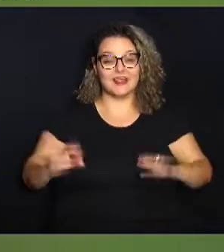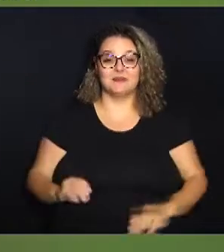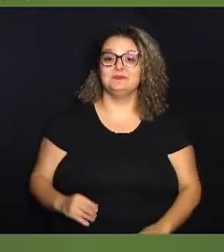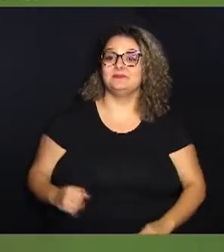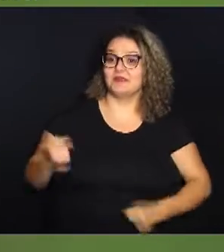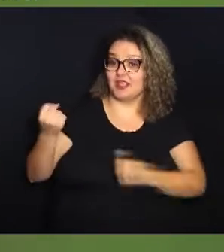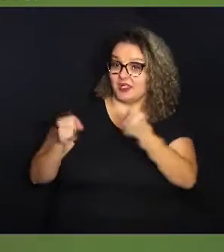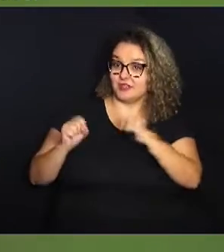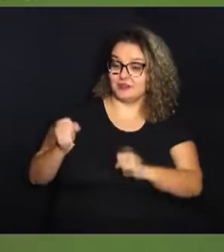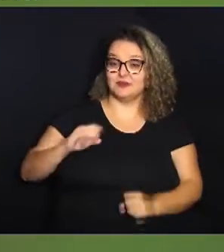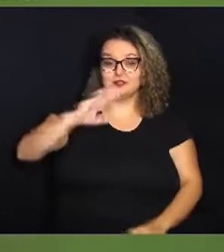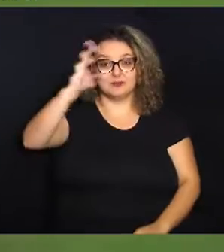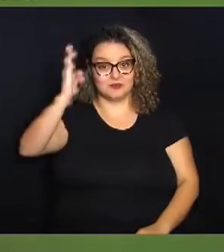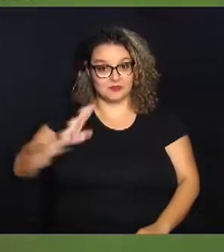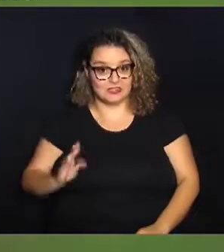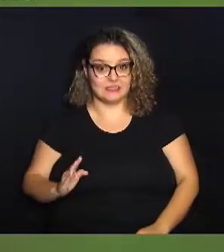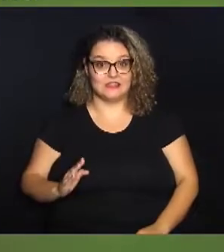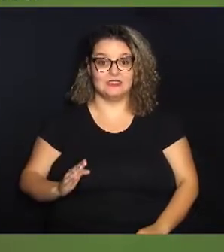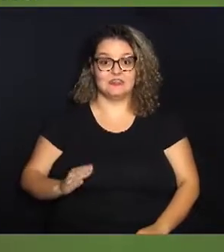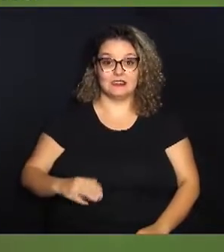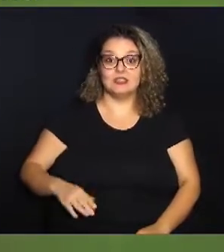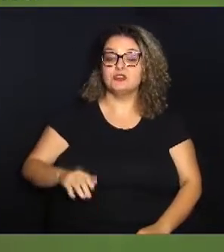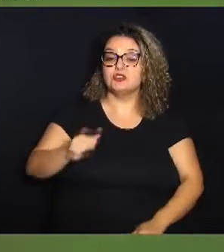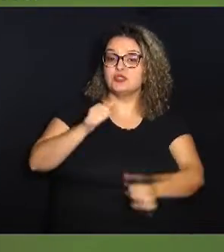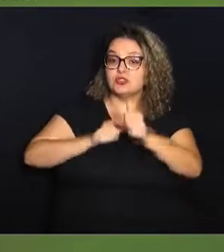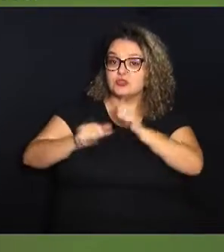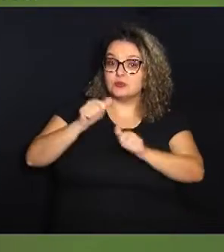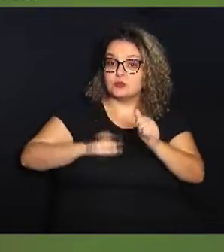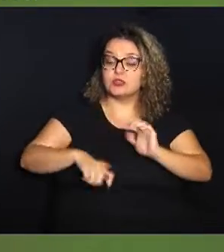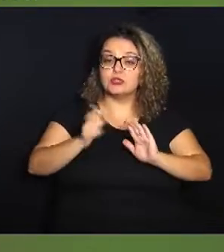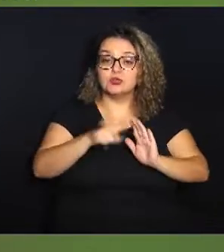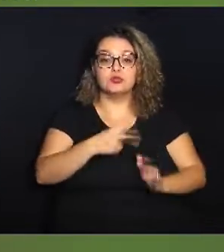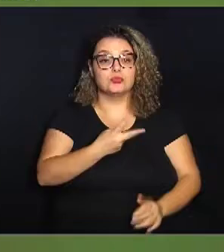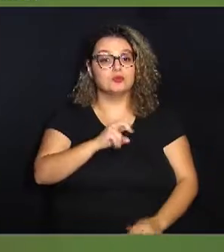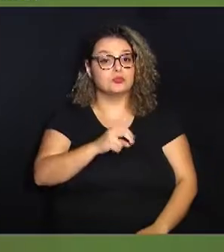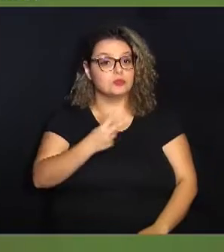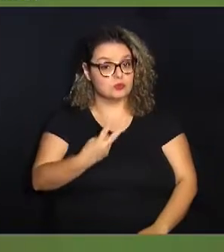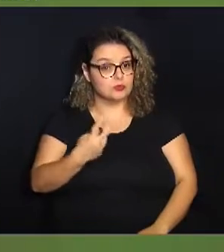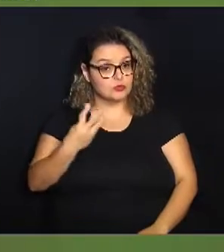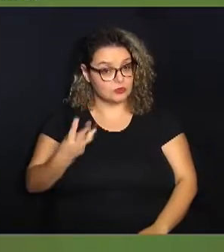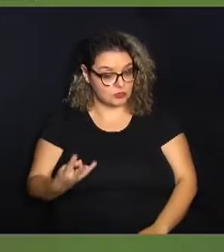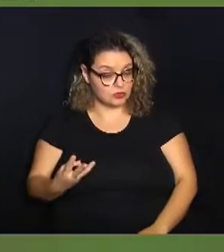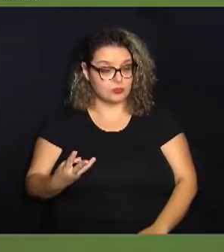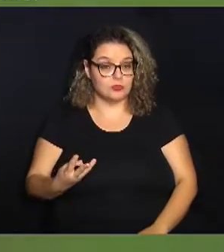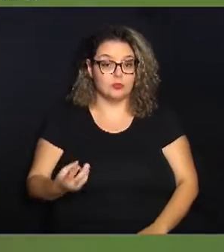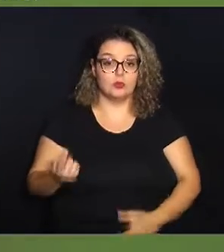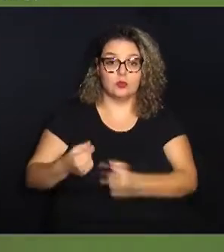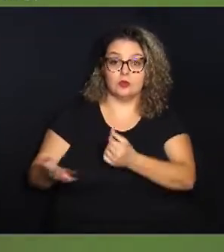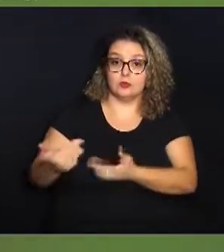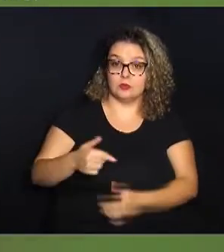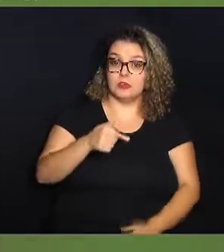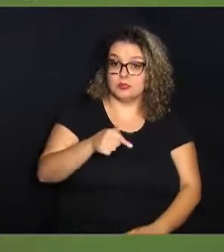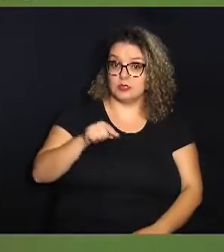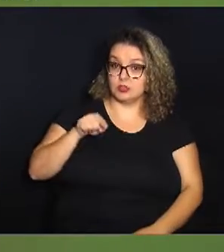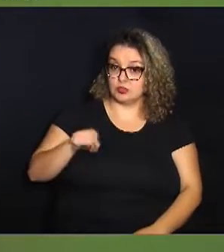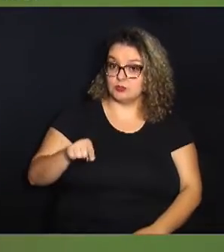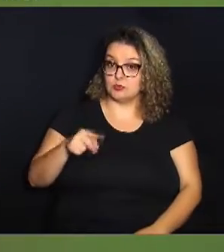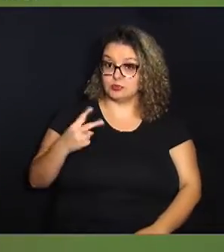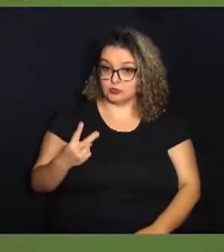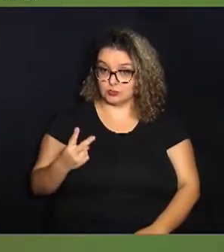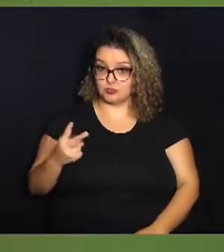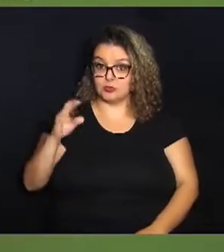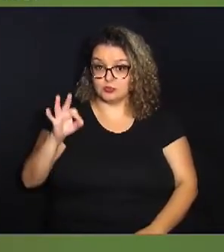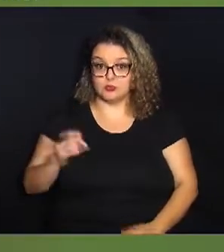cadeira alimentícia e de bebidas registrou em 2023 um faturamento 7,2% maior que no